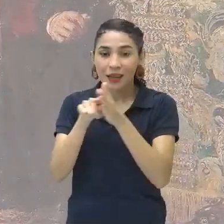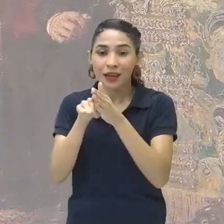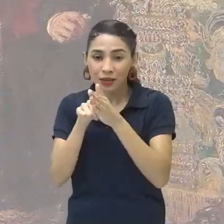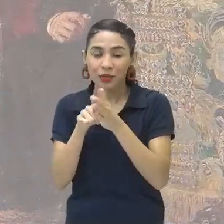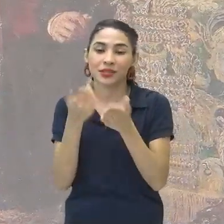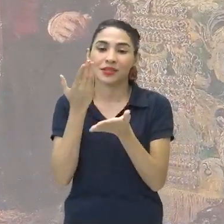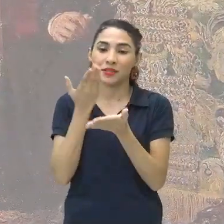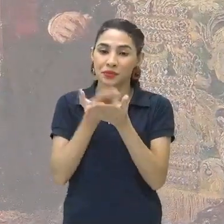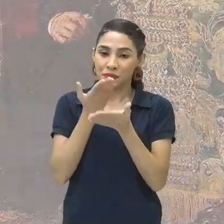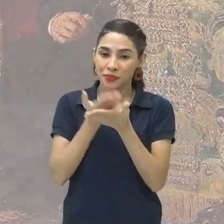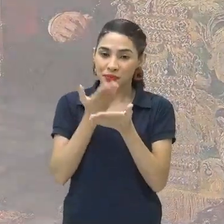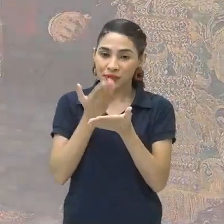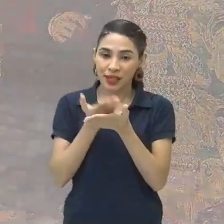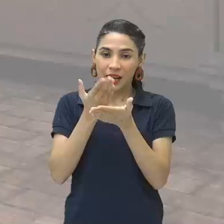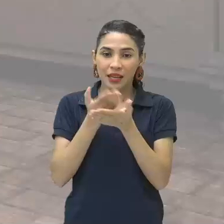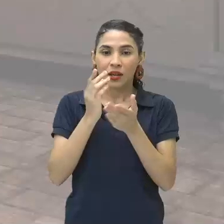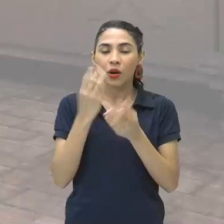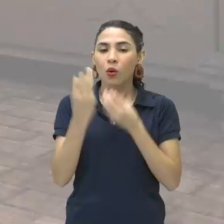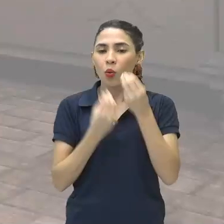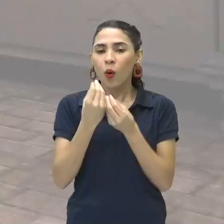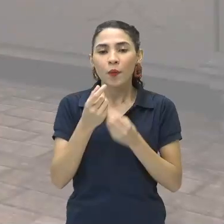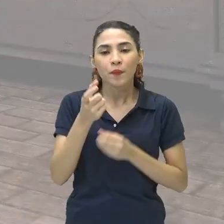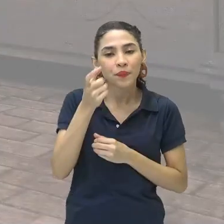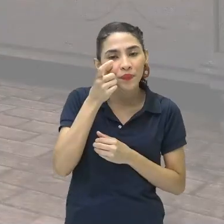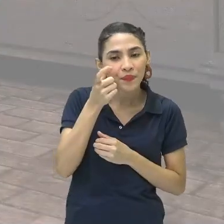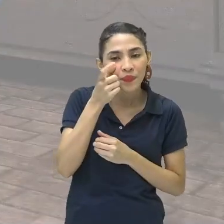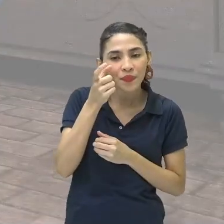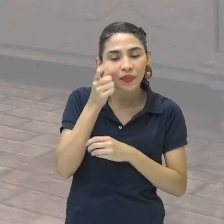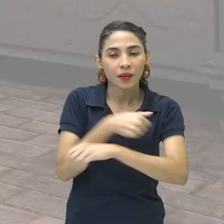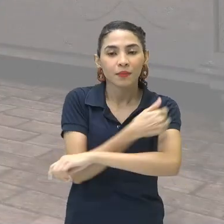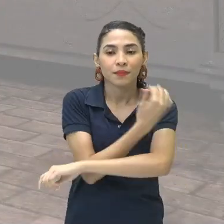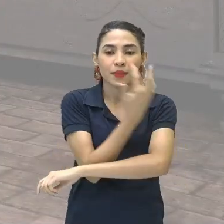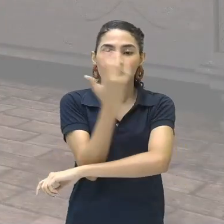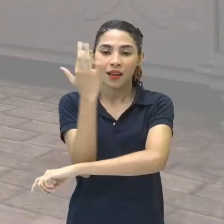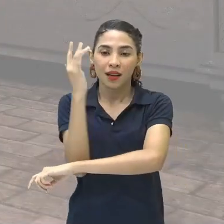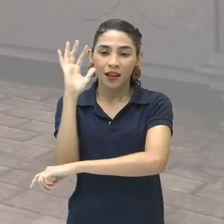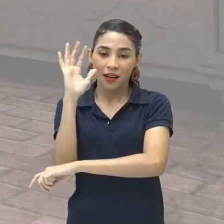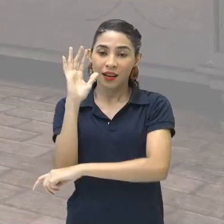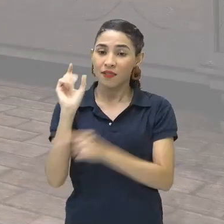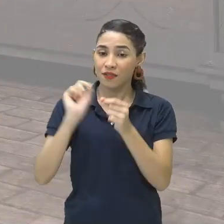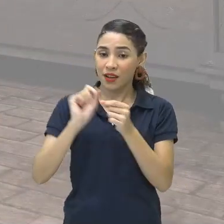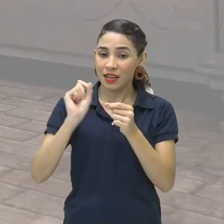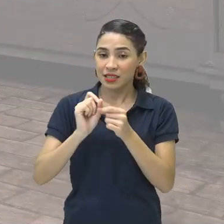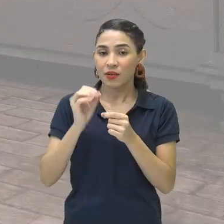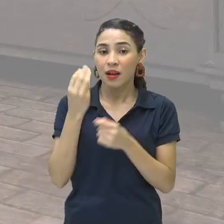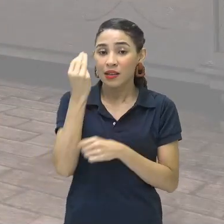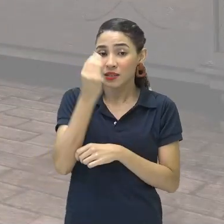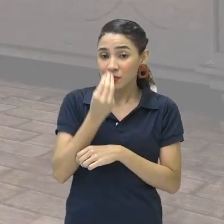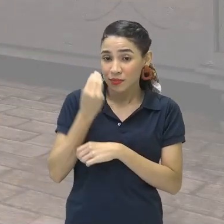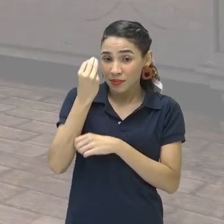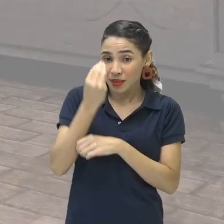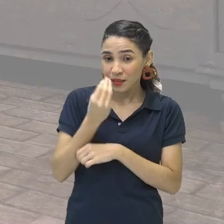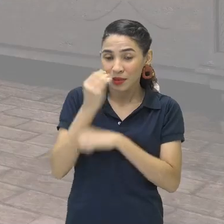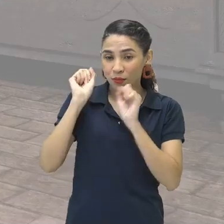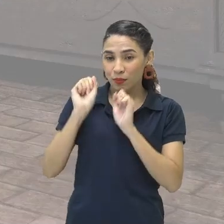que estudavam por meio de observação da natureza. Faziam